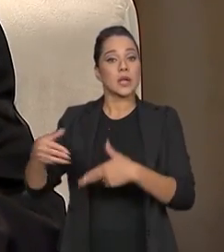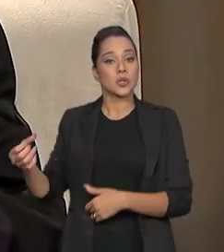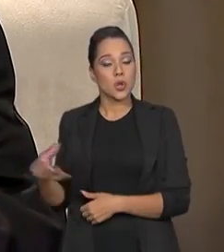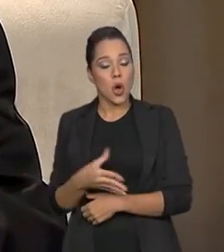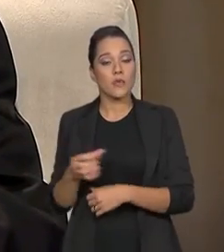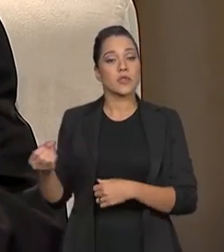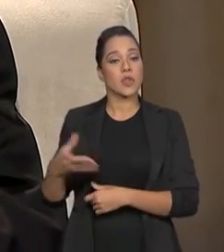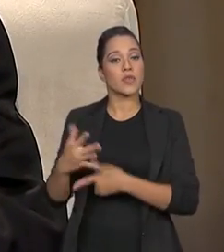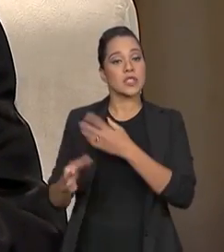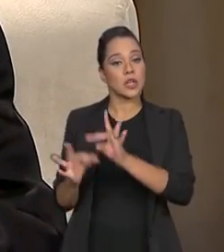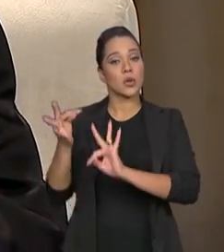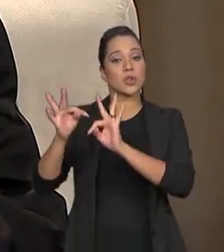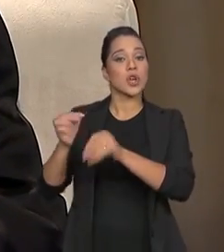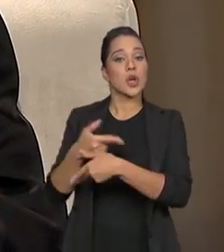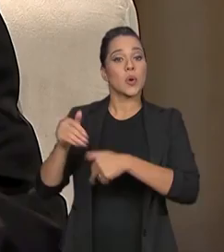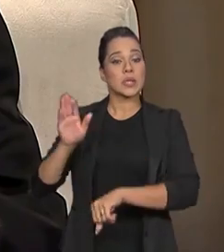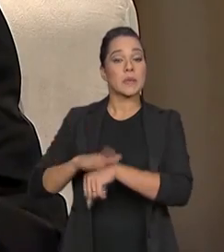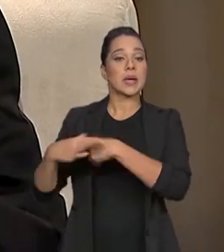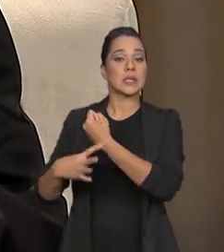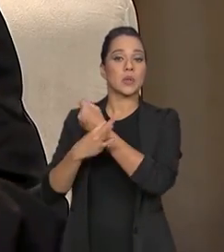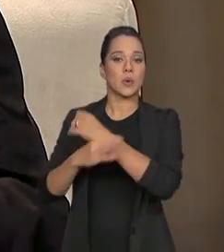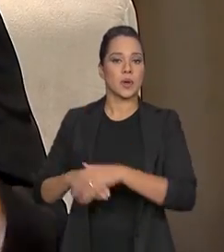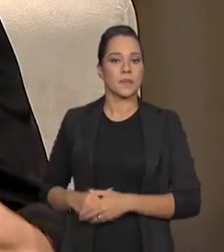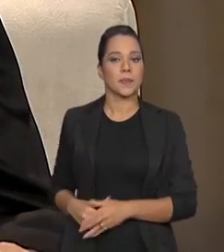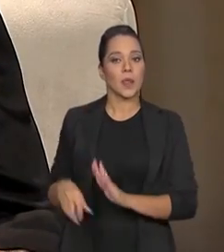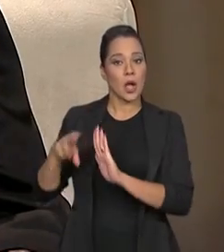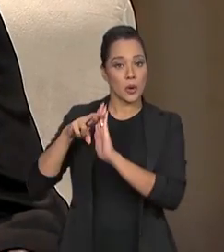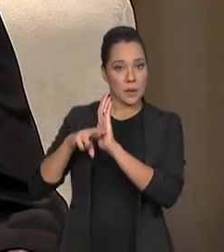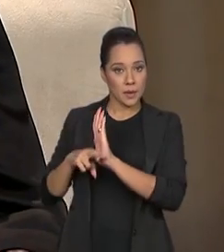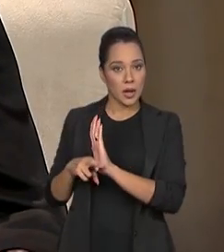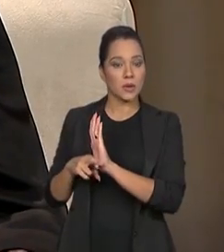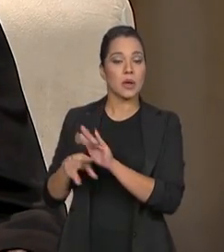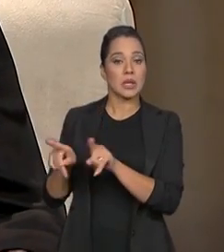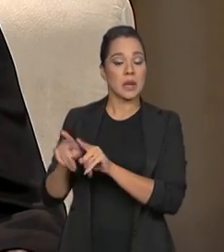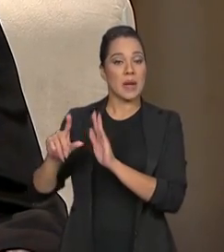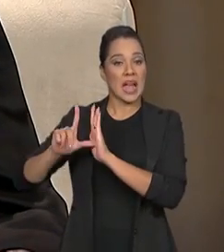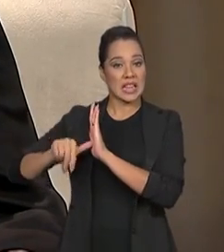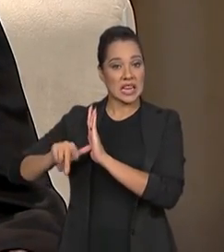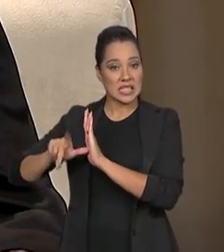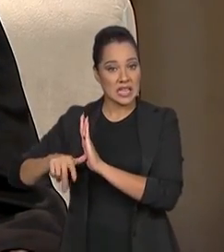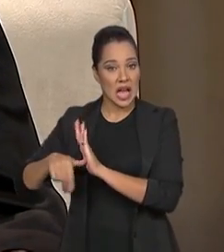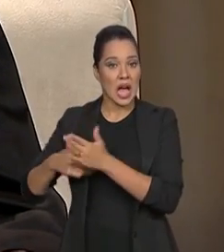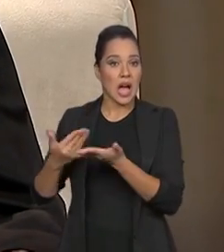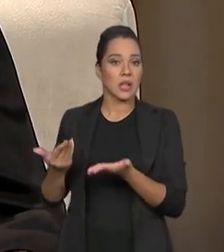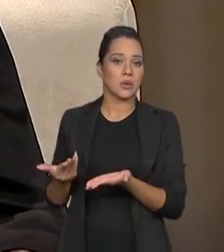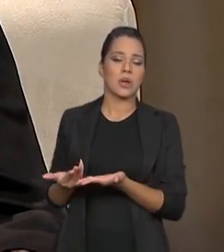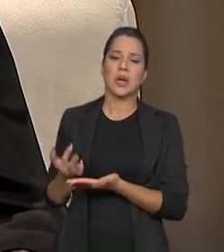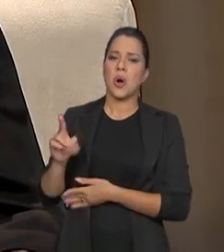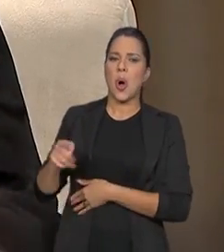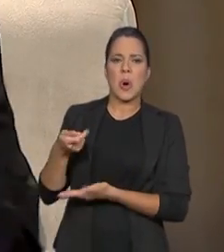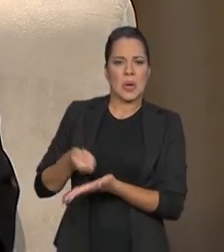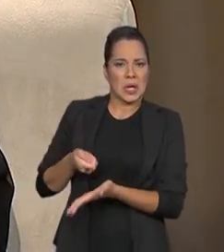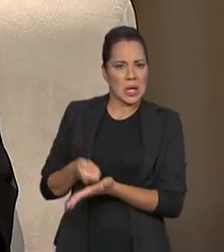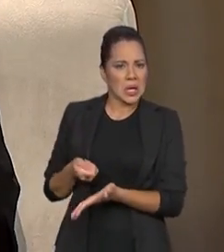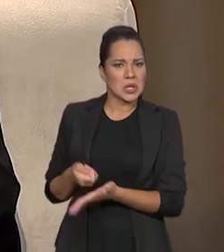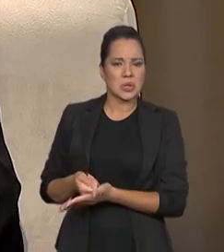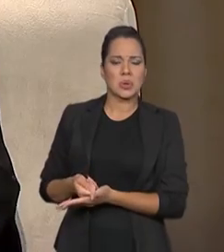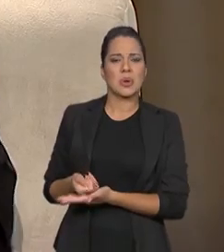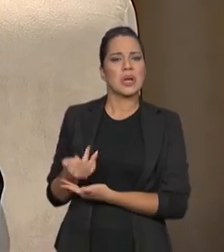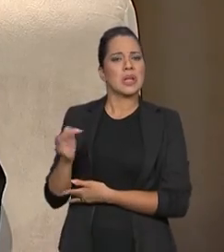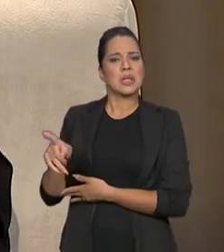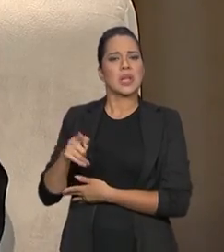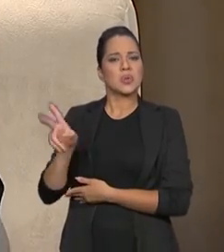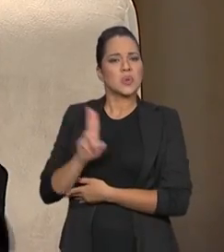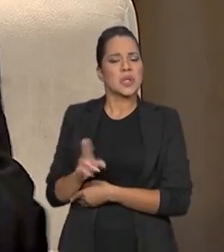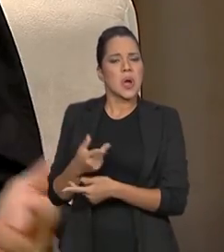tecnologias coisas mais seguras Quando Às vezes um regulamento atrasado e muito rígido tava impedindo elas